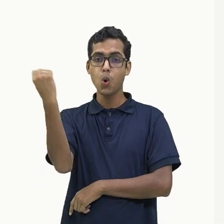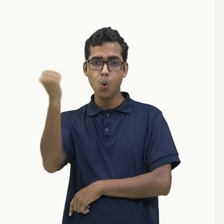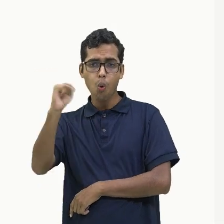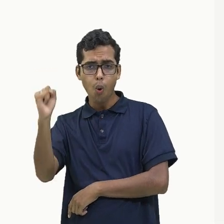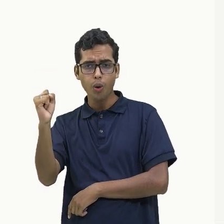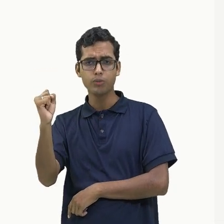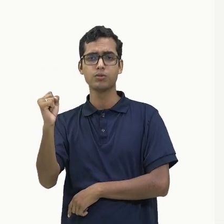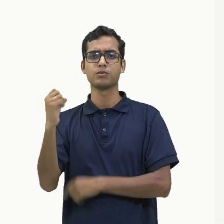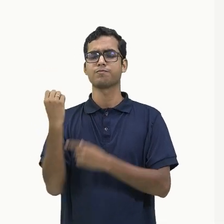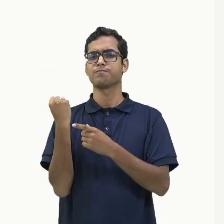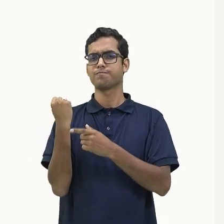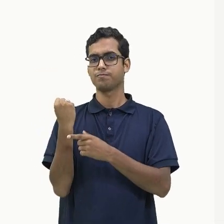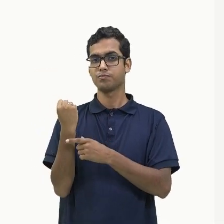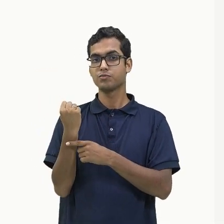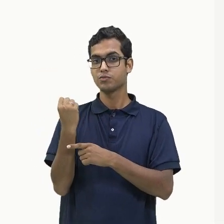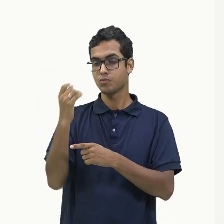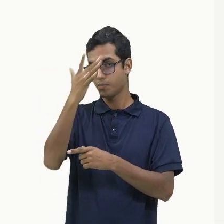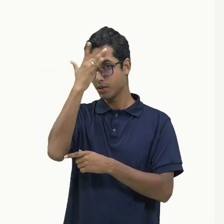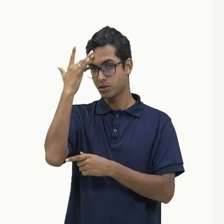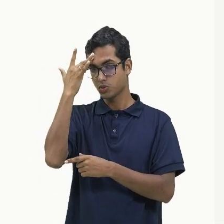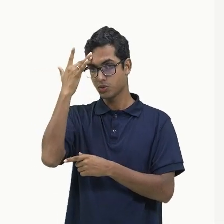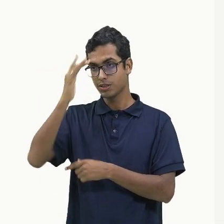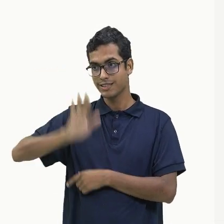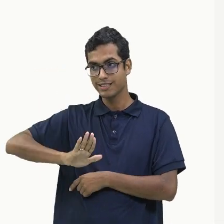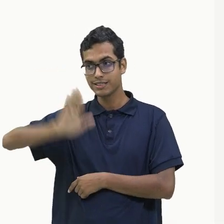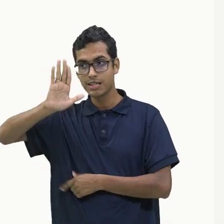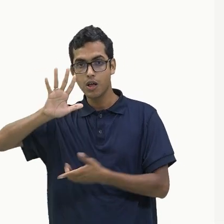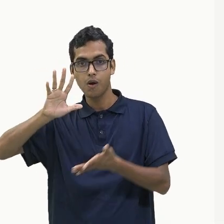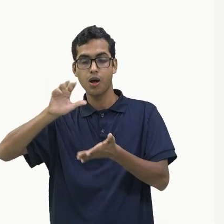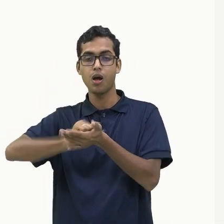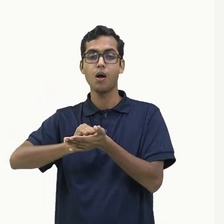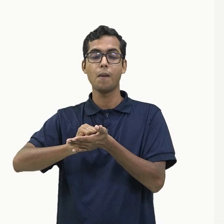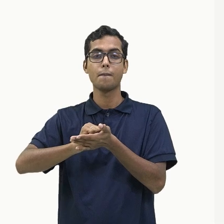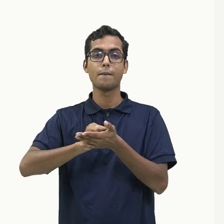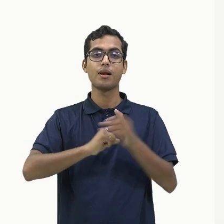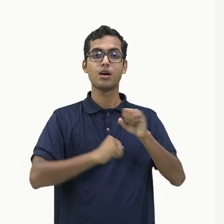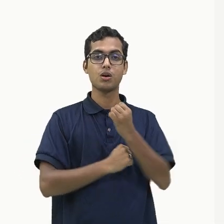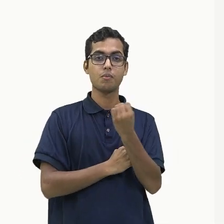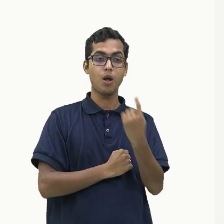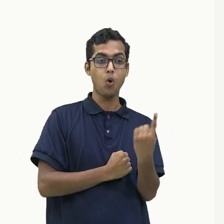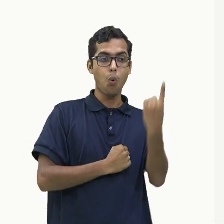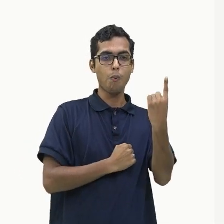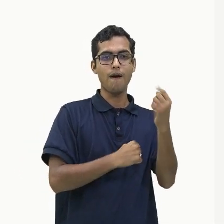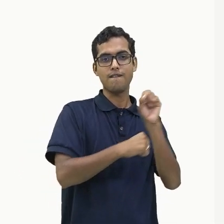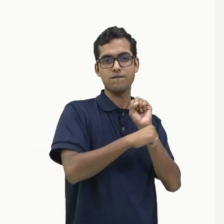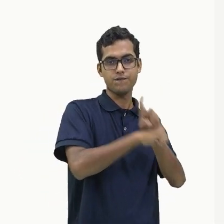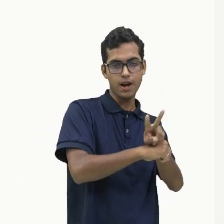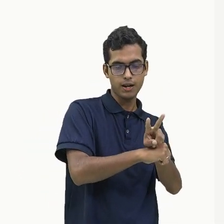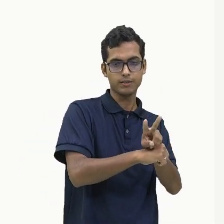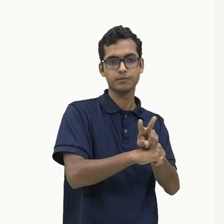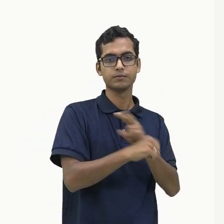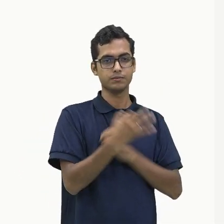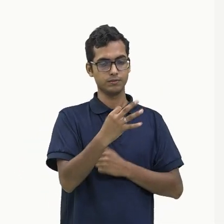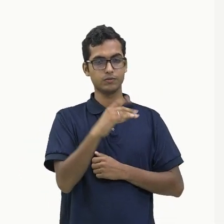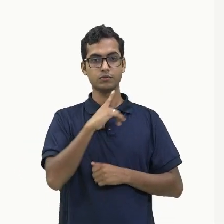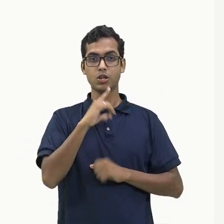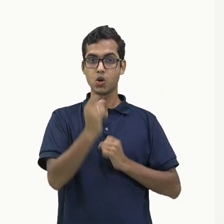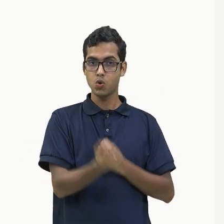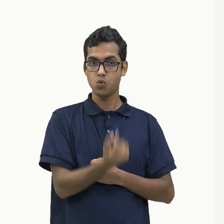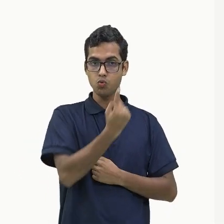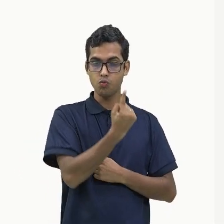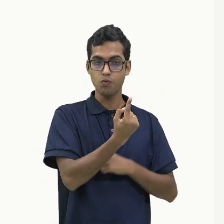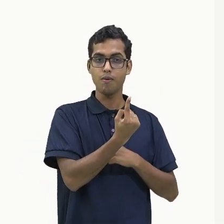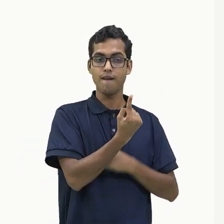candidatos por vaga, tá? Para cada vaga, eu vou ter 8 candidatos